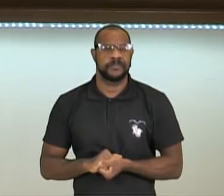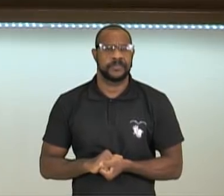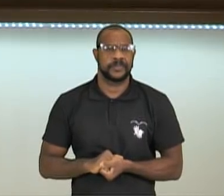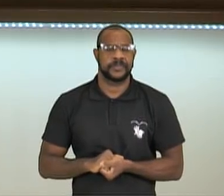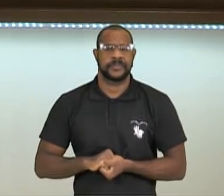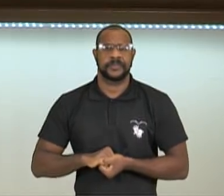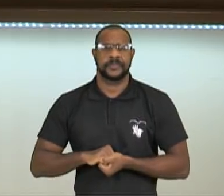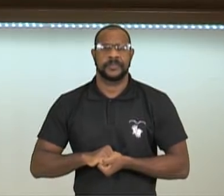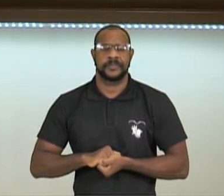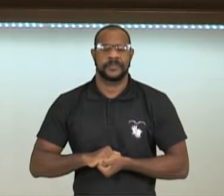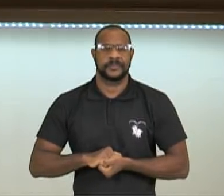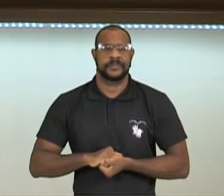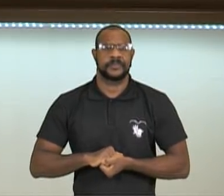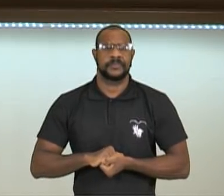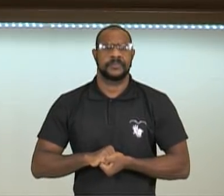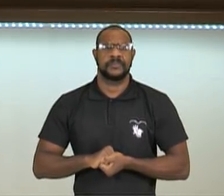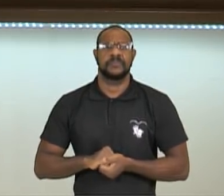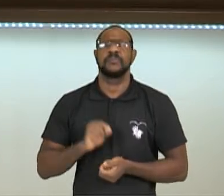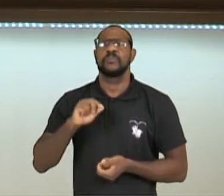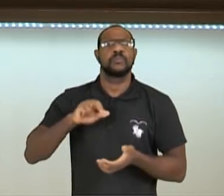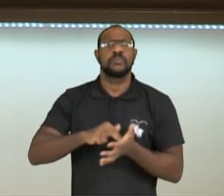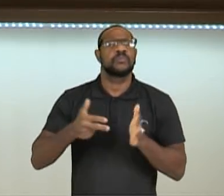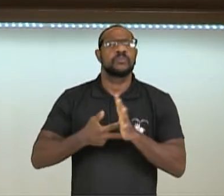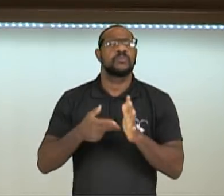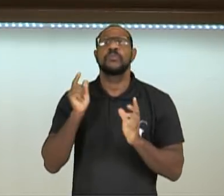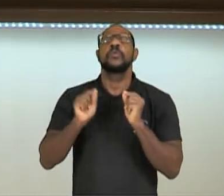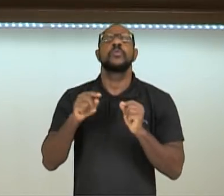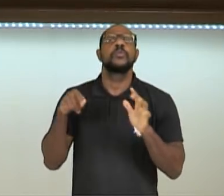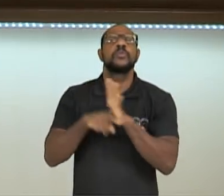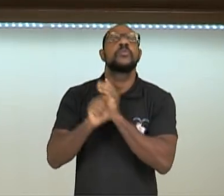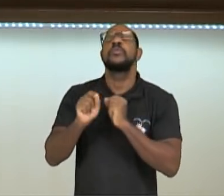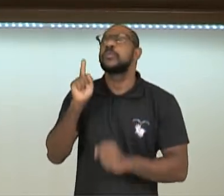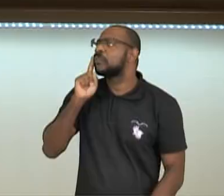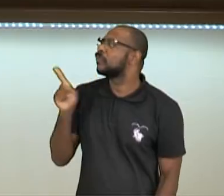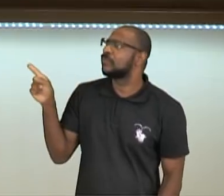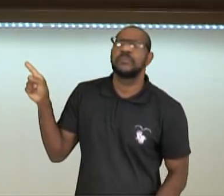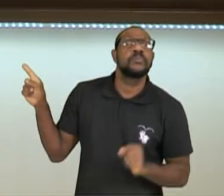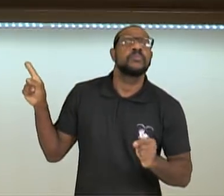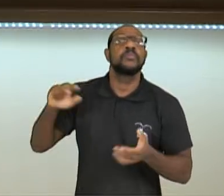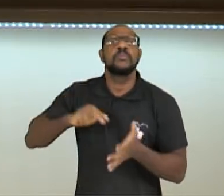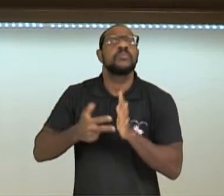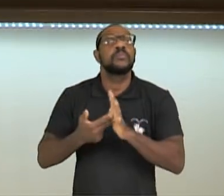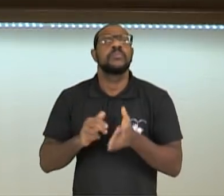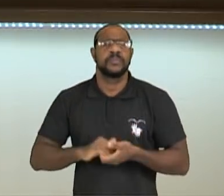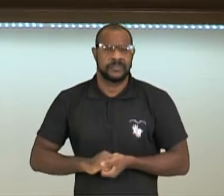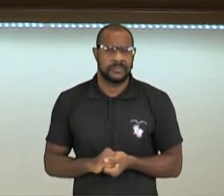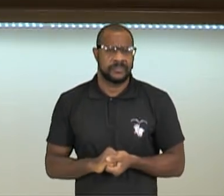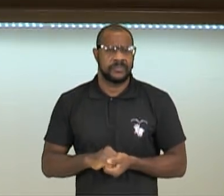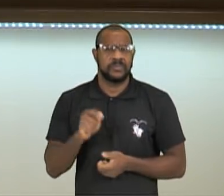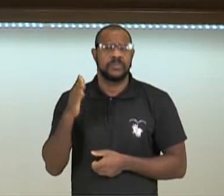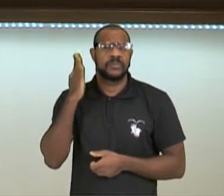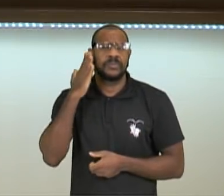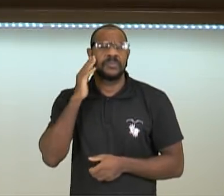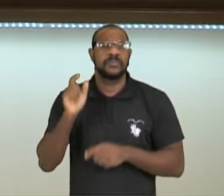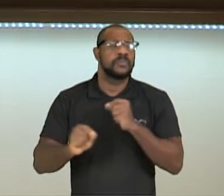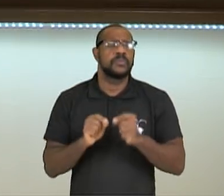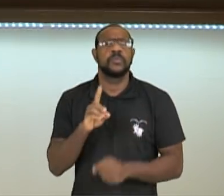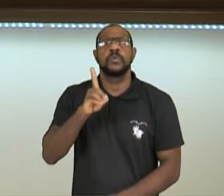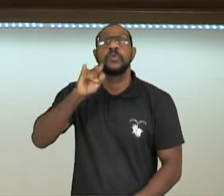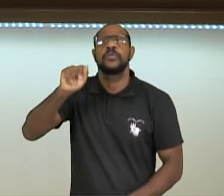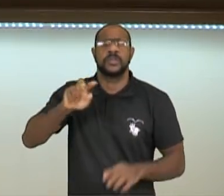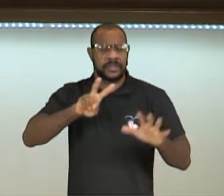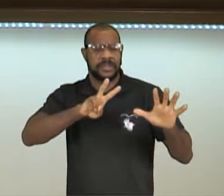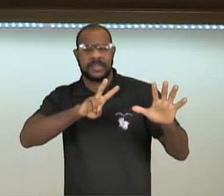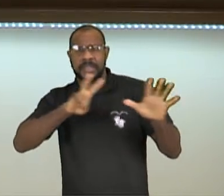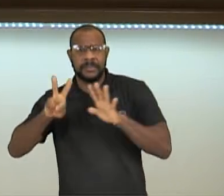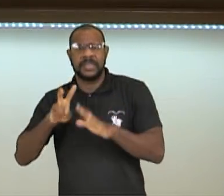What are the days of the week? Você sabe o que eu estou te perguntando? O que eu quero saber, será? Você sabe quais são os dias da